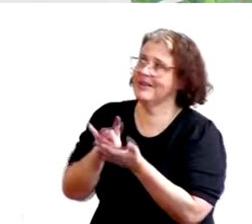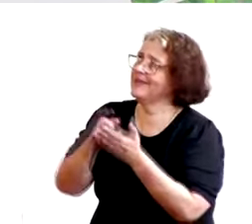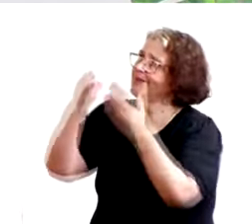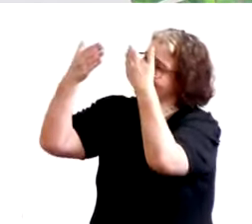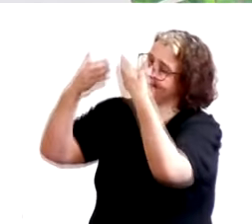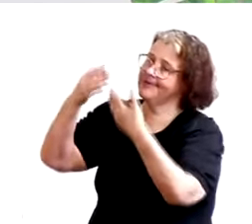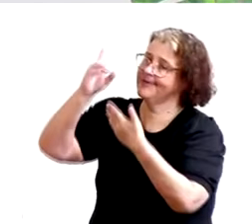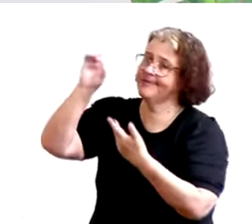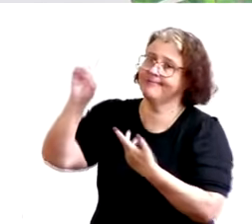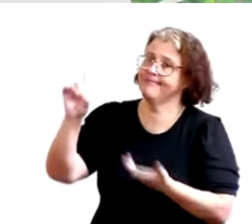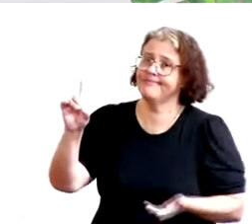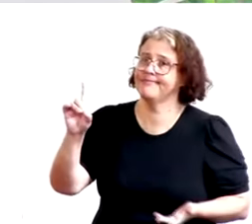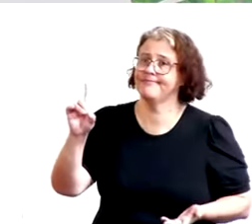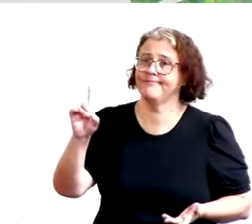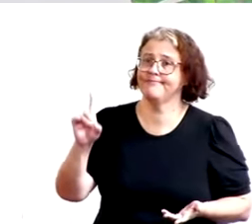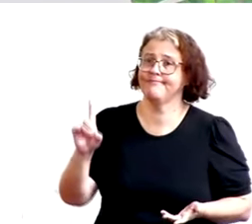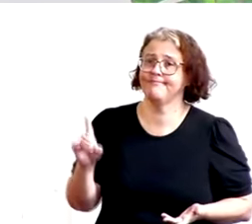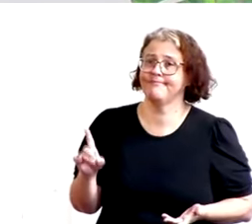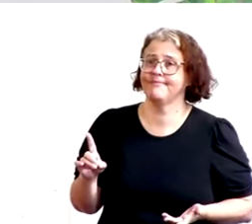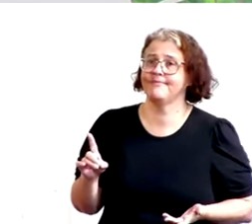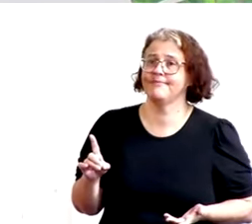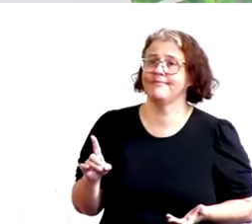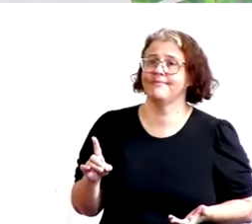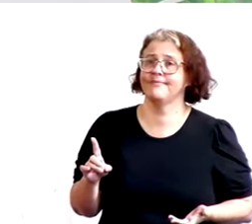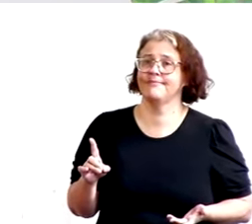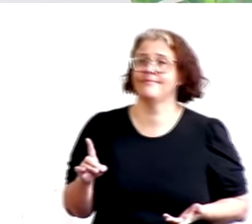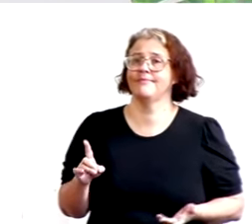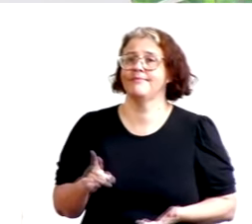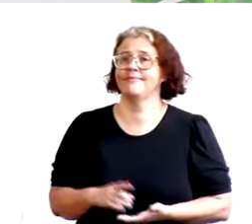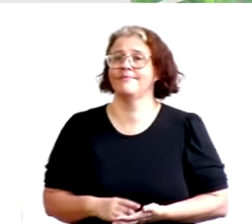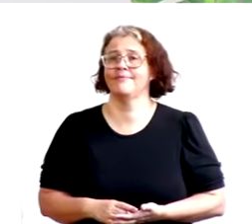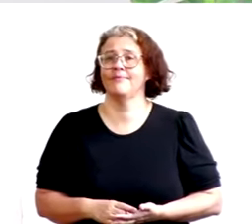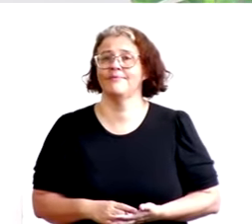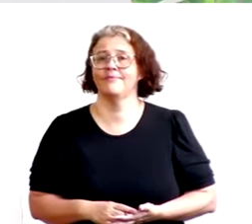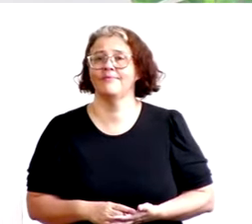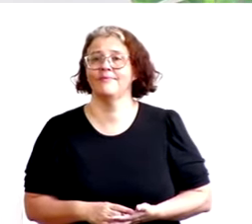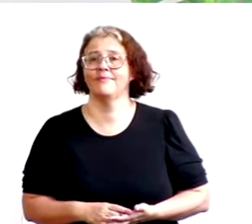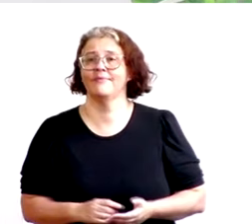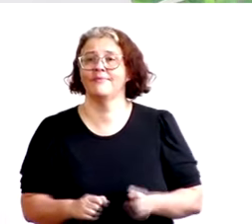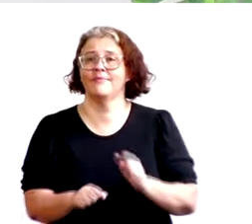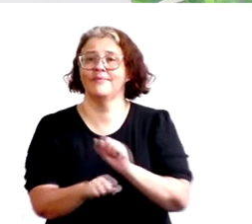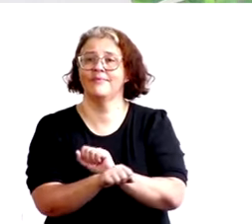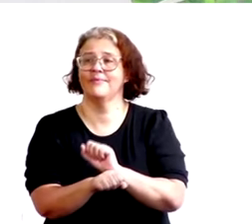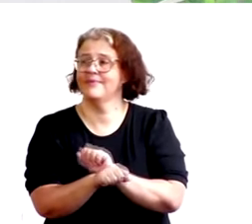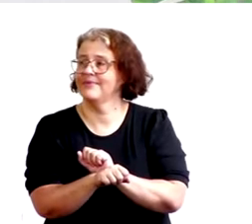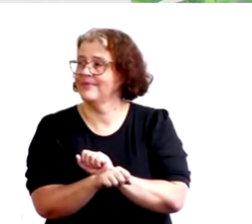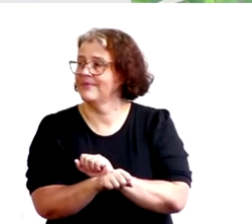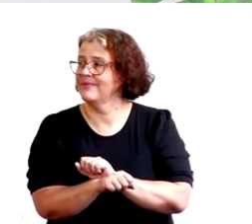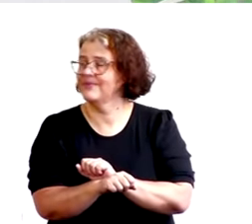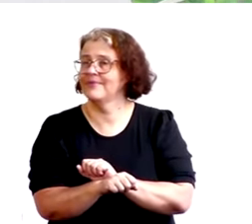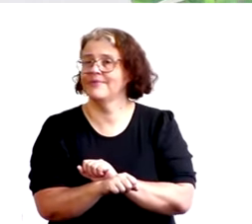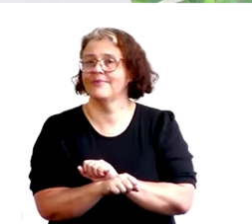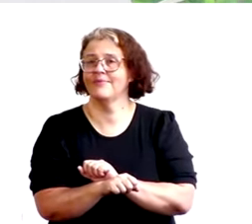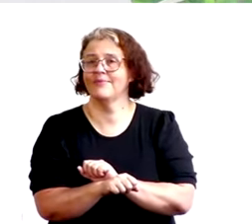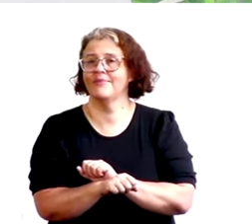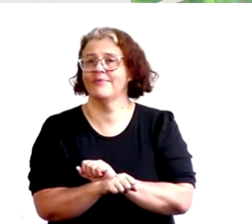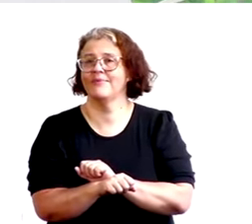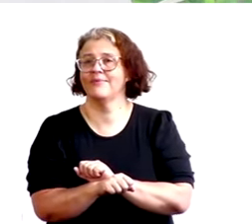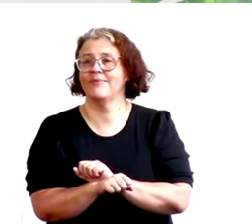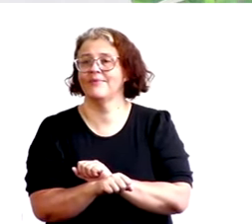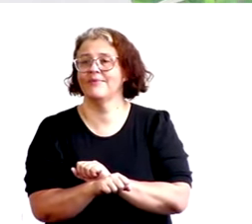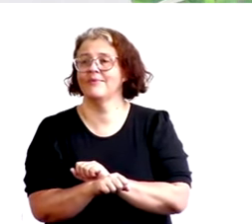Isto o leva a uma espécie de questionamento mais